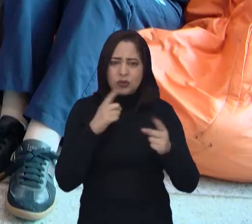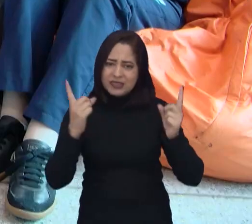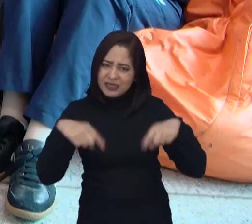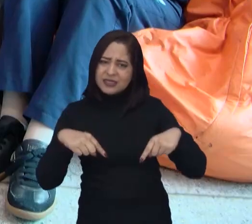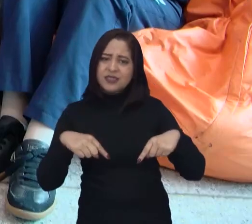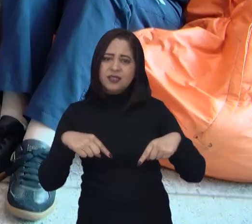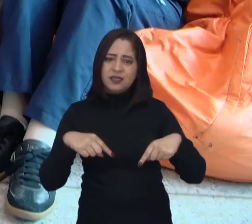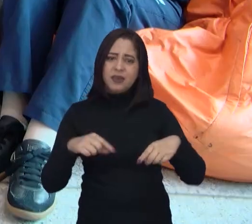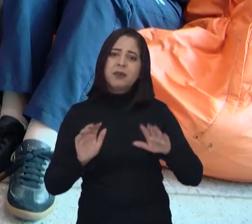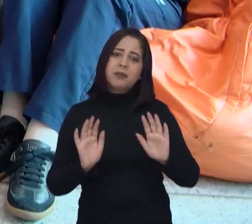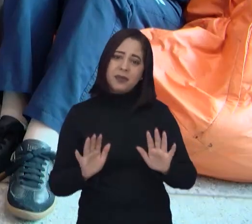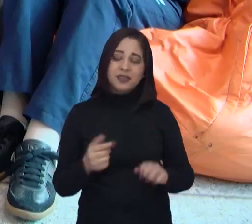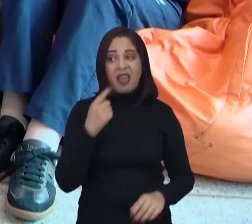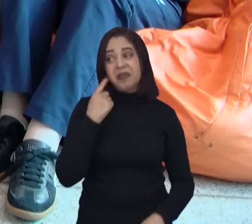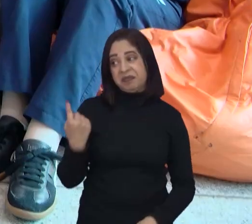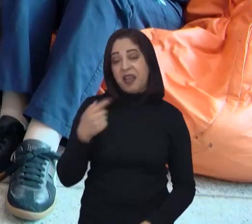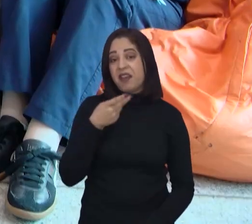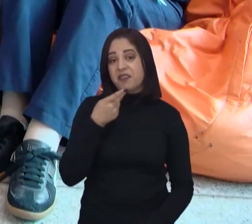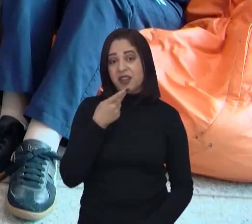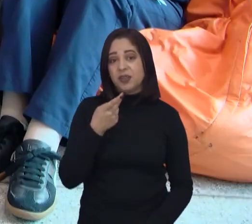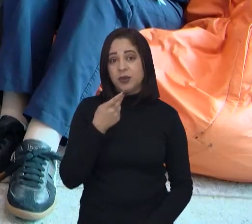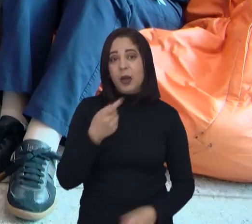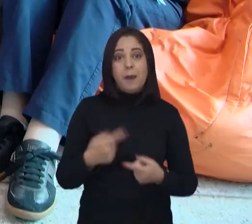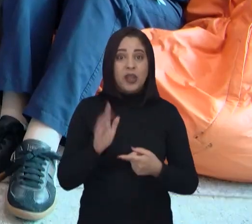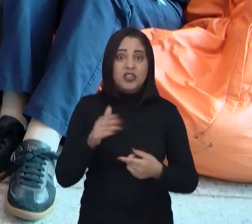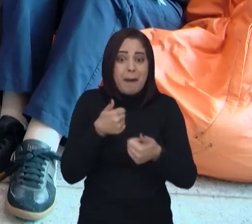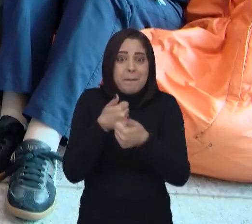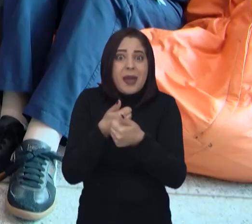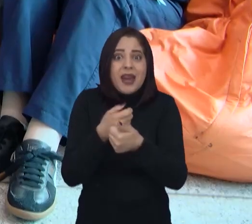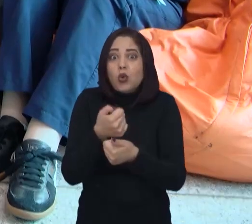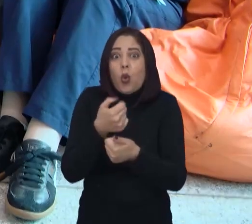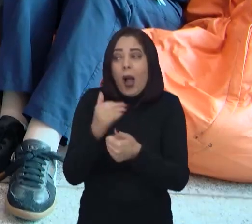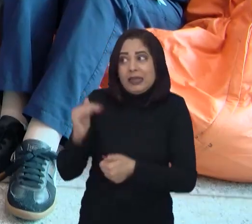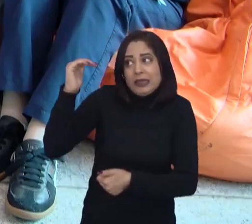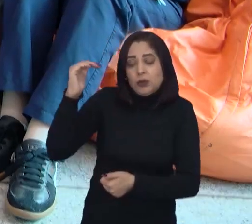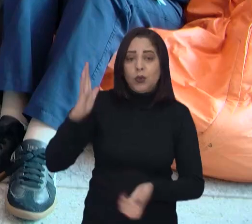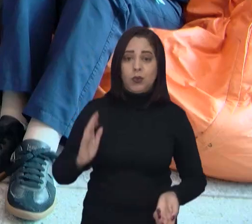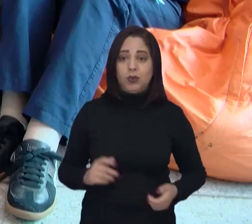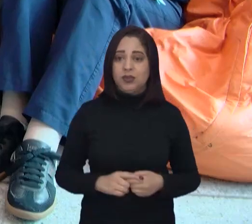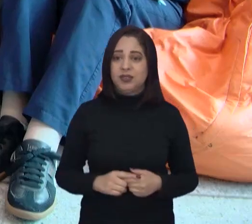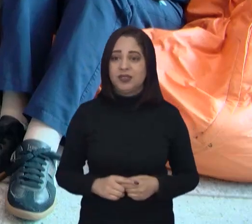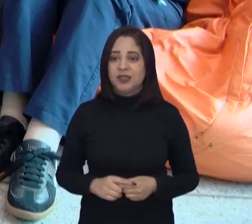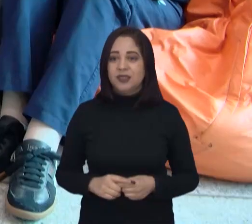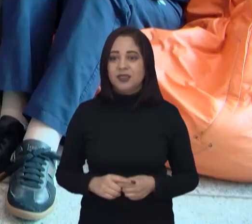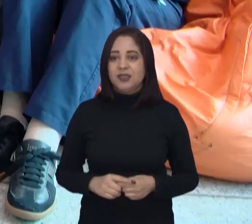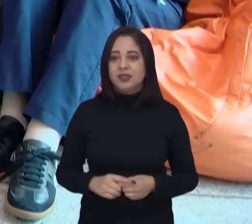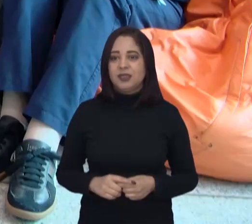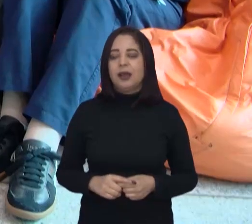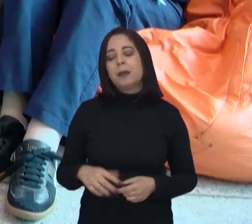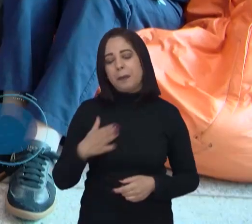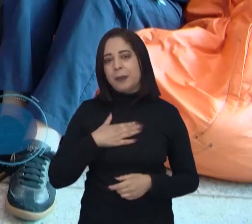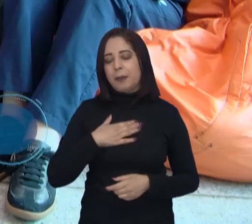mas que nem ela disse, é um pé pra vida adulta, assim, então eu acho que vai ter tudo certo também. Para mim, eu acho que a maior